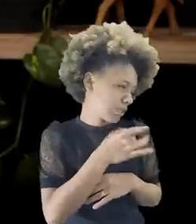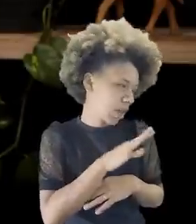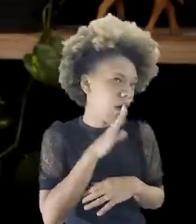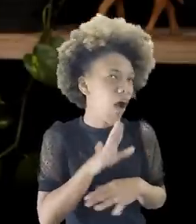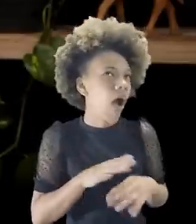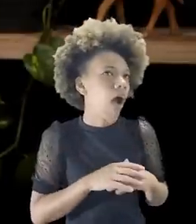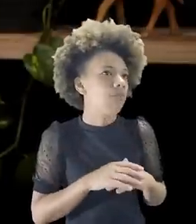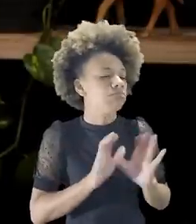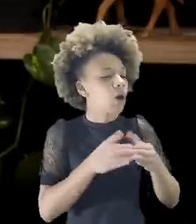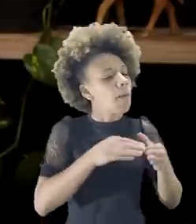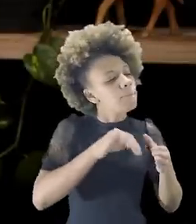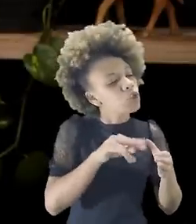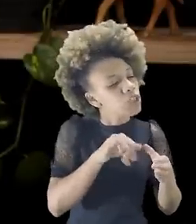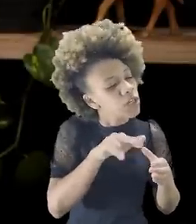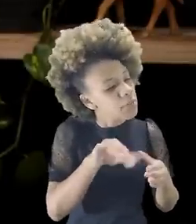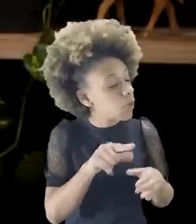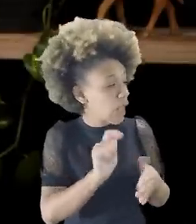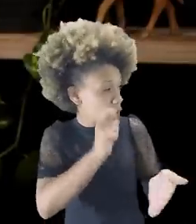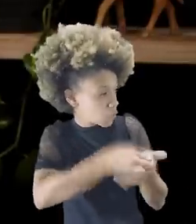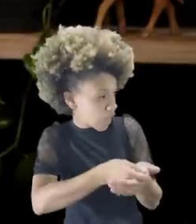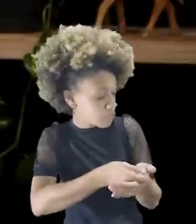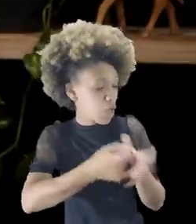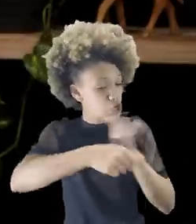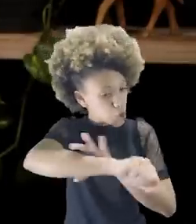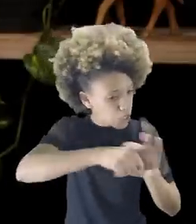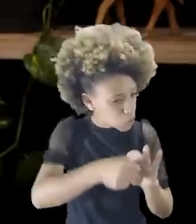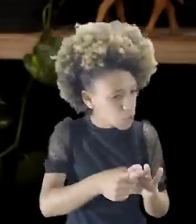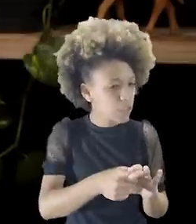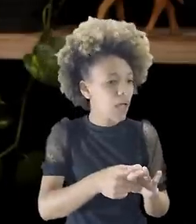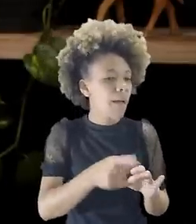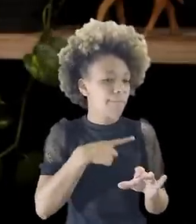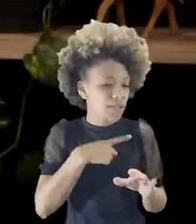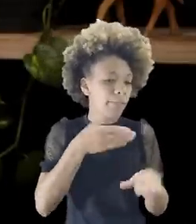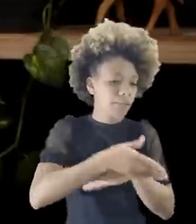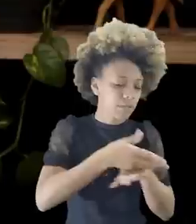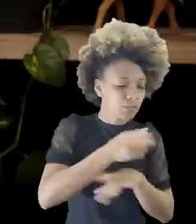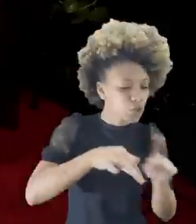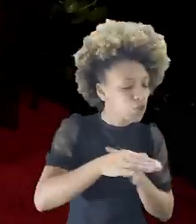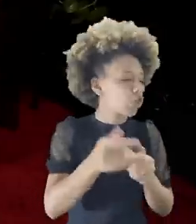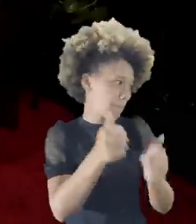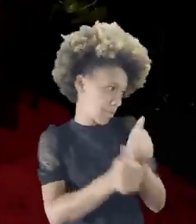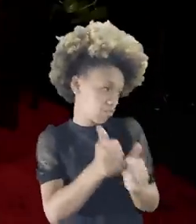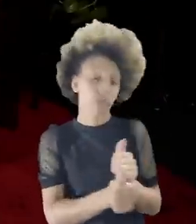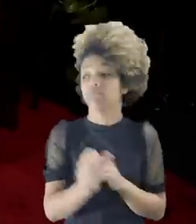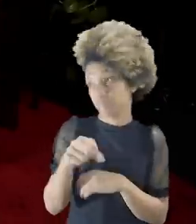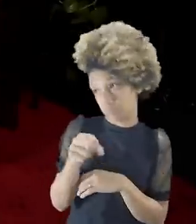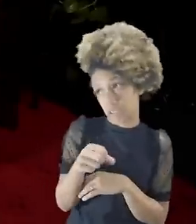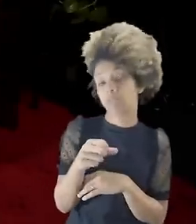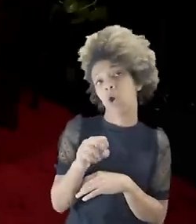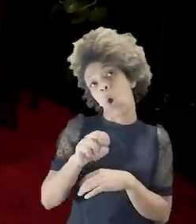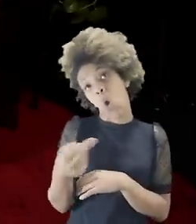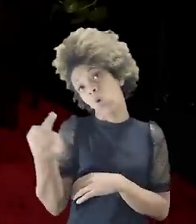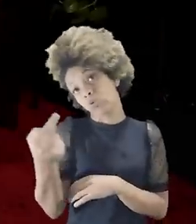ele contrata jogadores para para ficarem no Social do clube para jogarem no clube para trazer